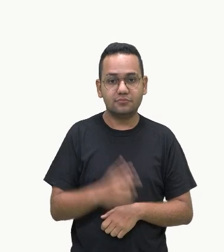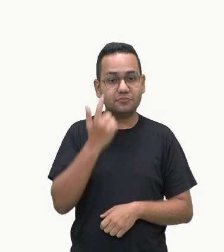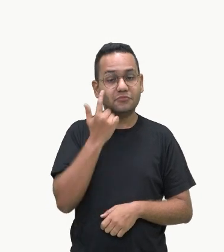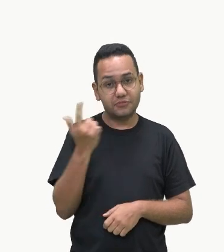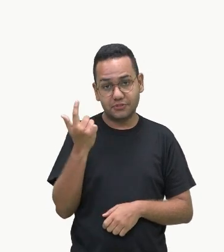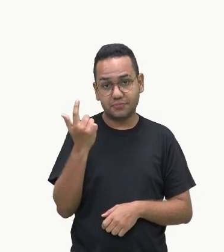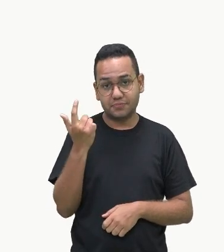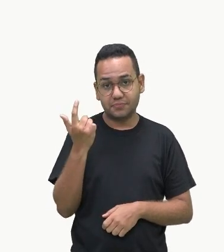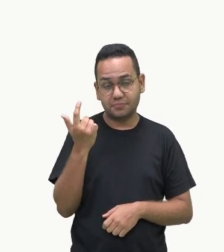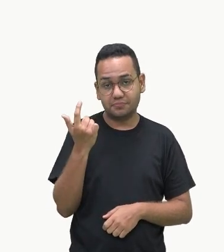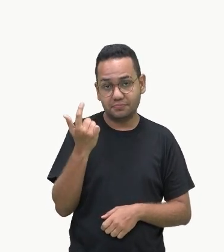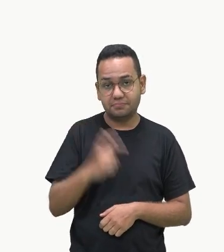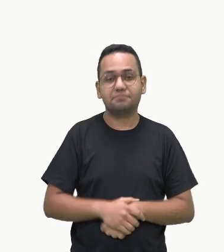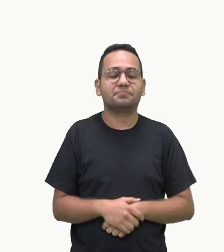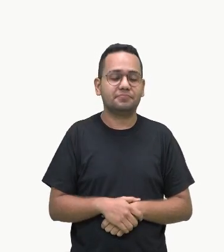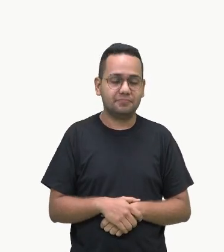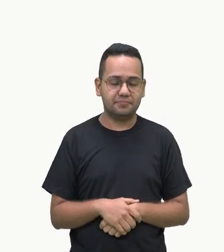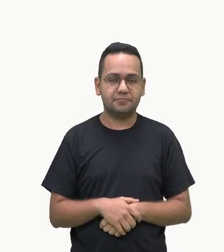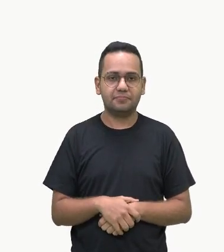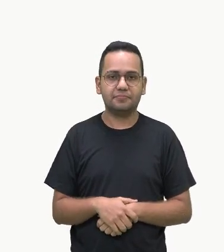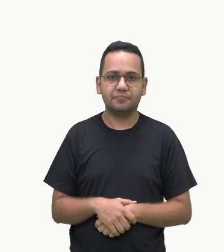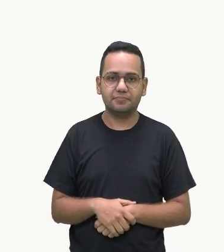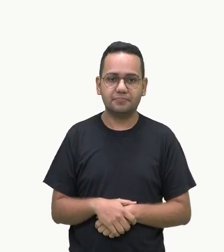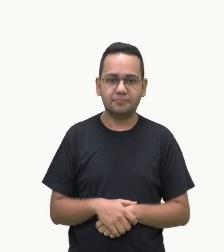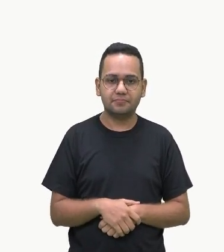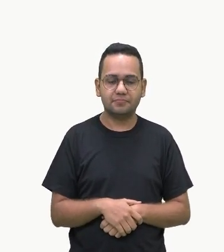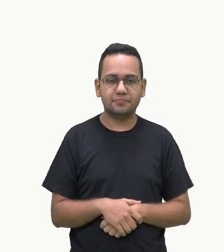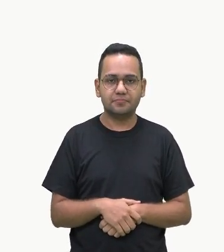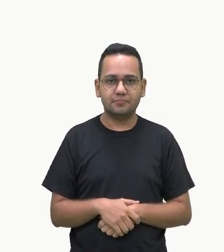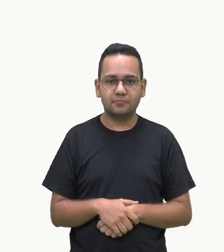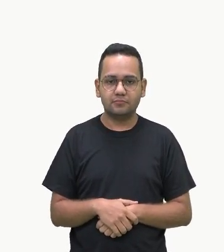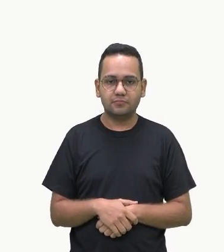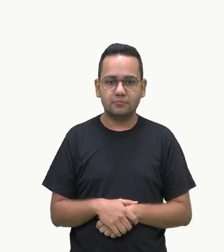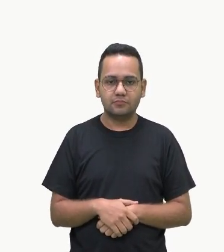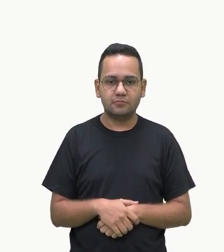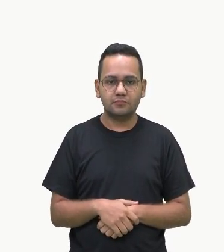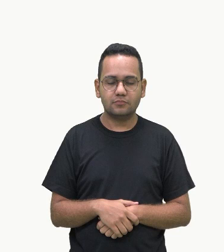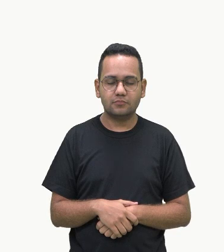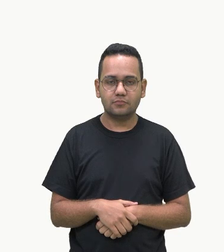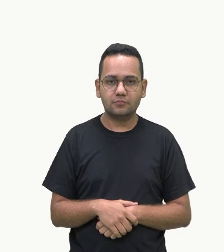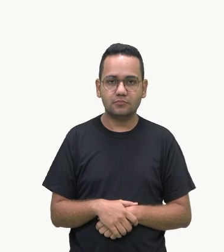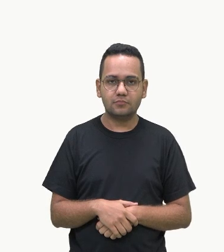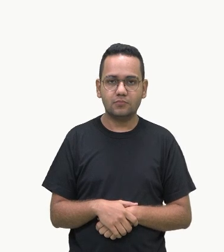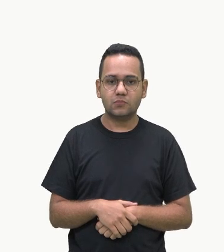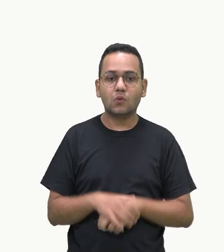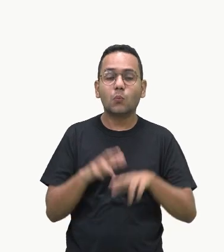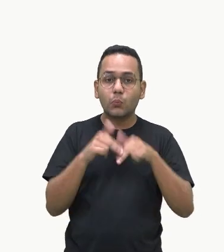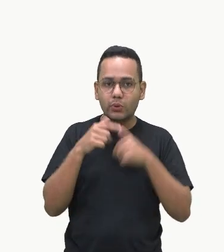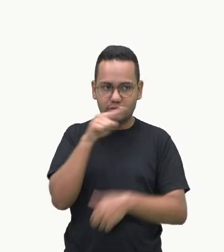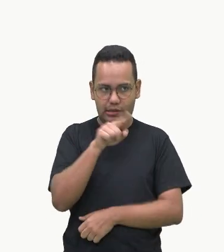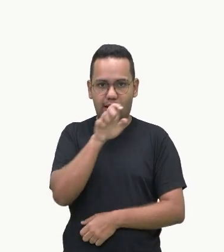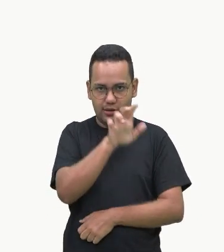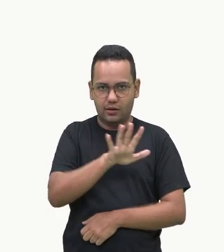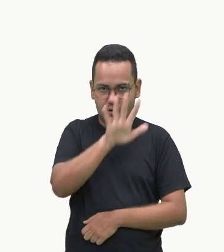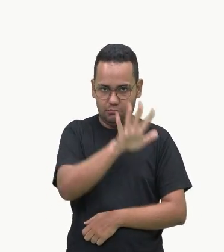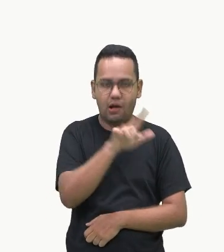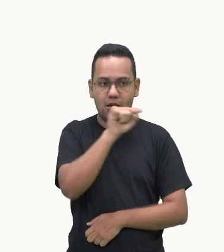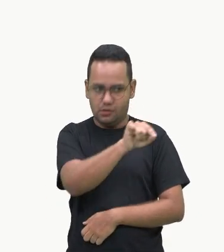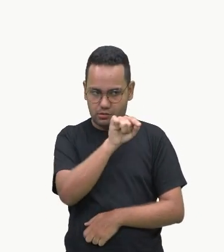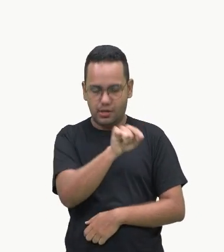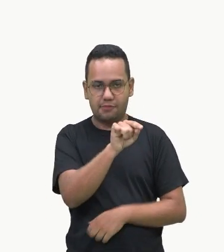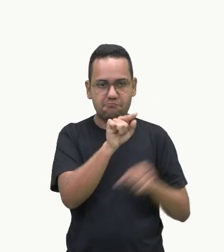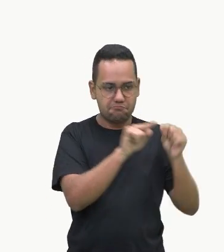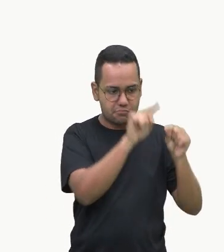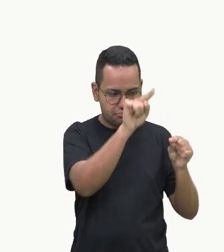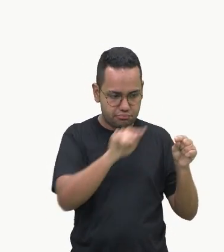internos terão também a mesma medida. Então, como este triângulo aqui tem os lados de medidas